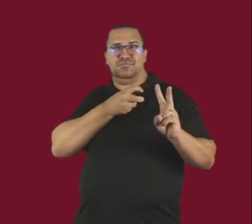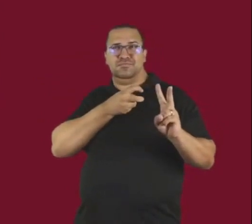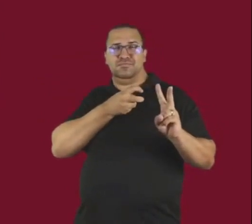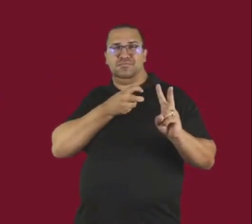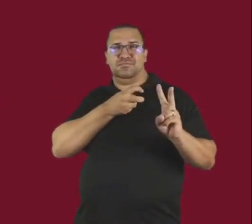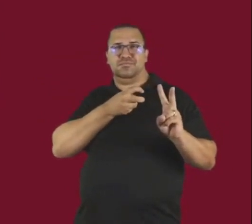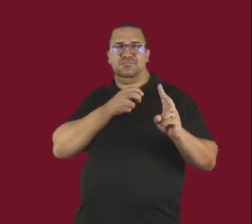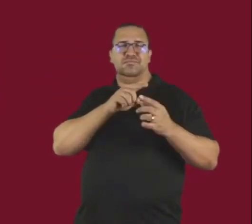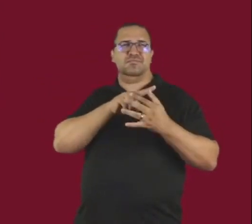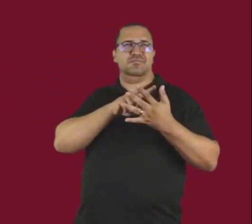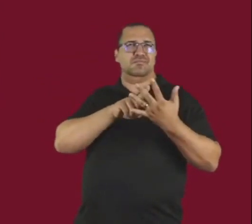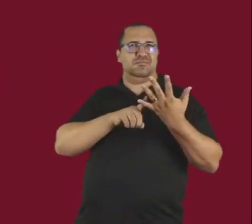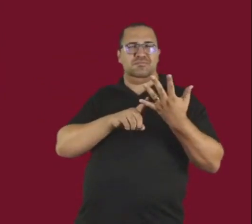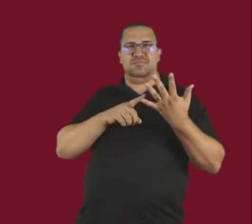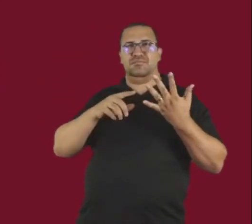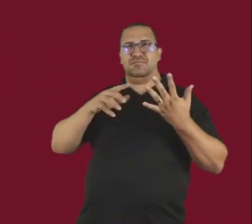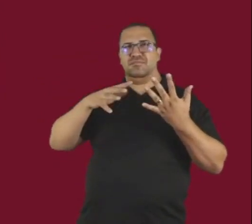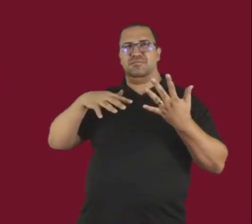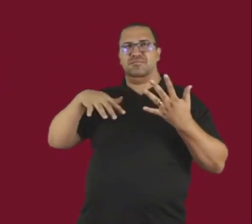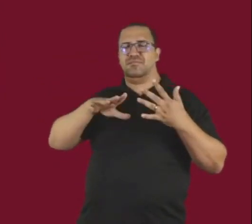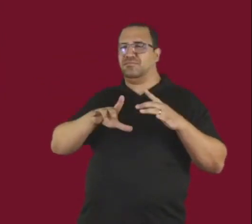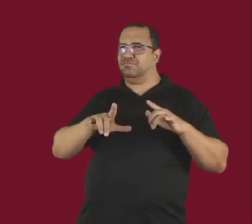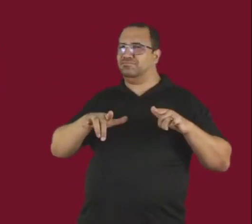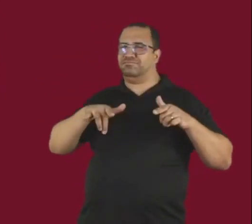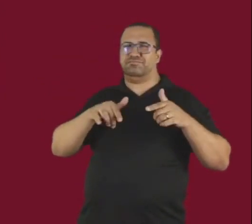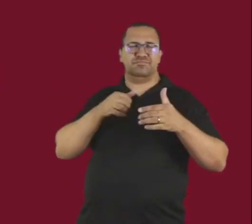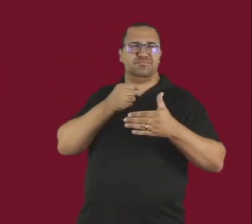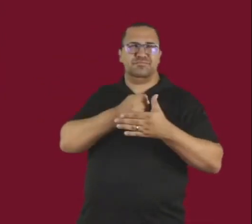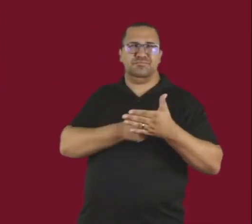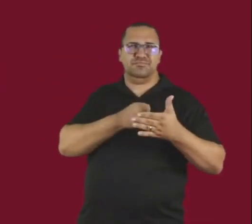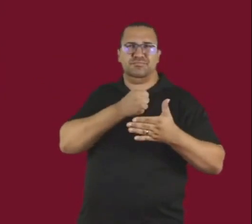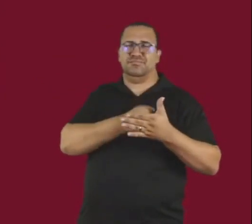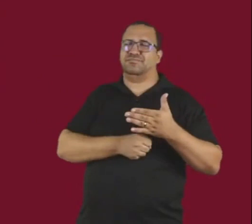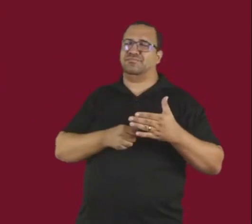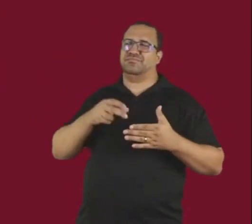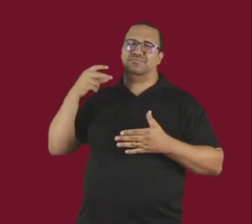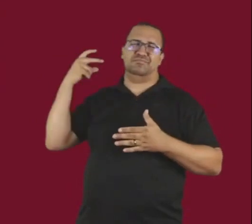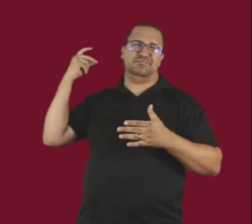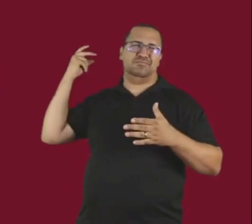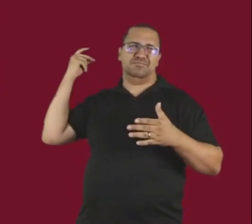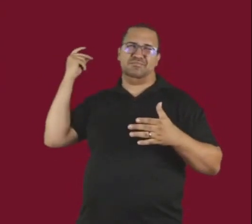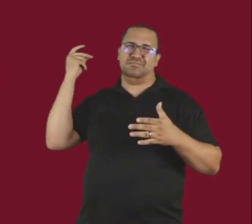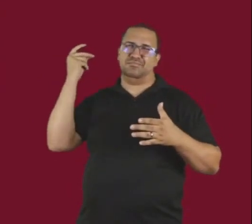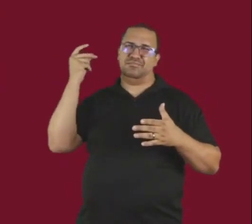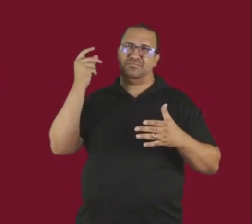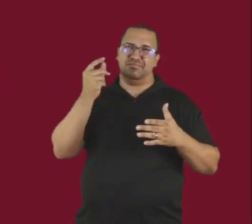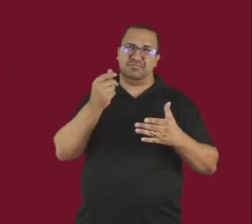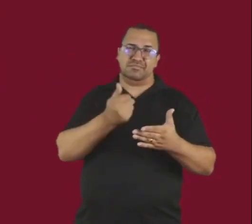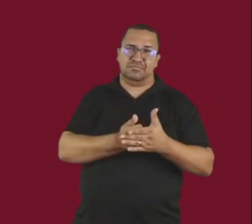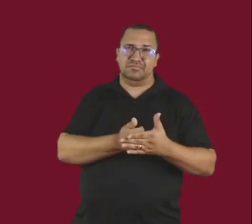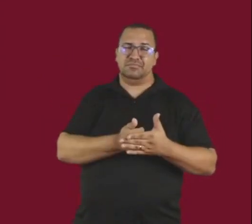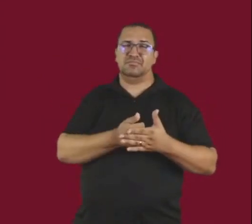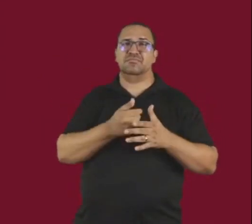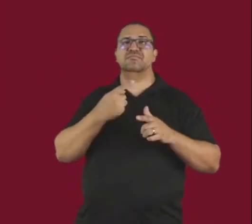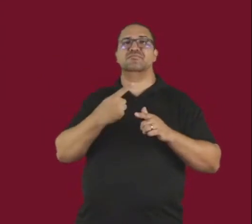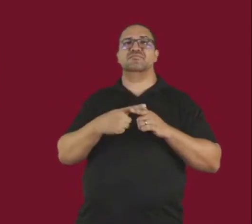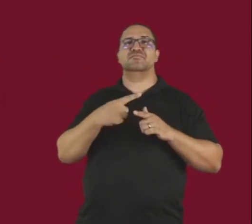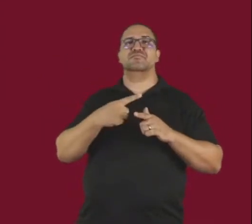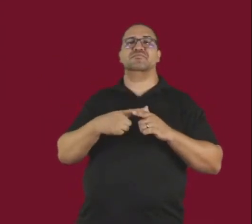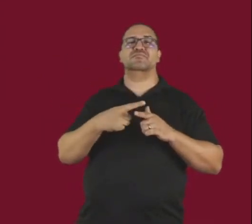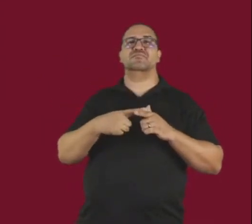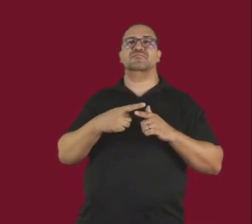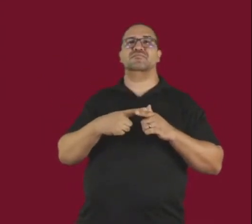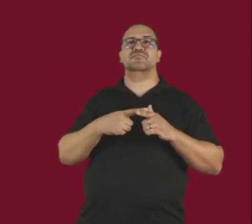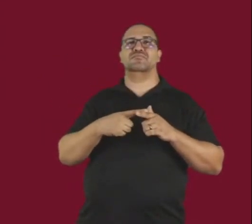povos ribeirinhos estão lutando nessa floresta há muito tempo. Se tem floresta, é porque eles estão lutando